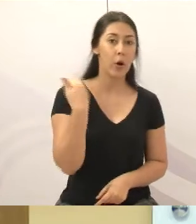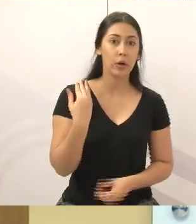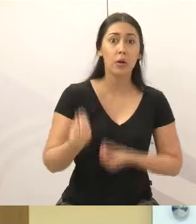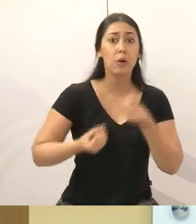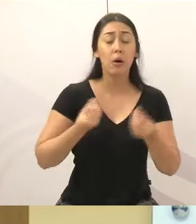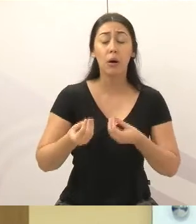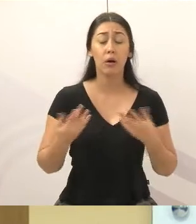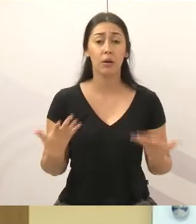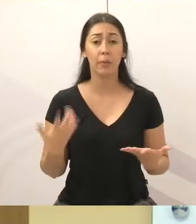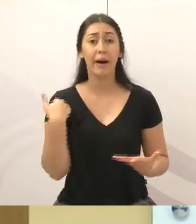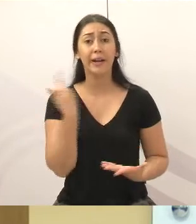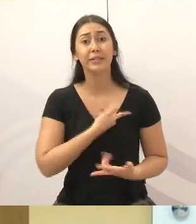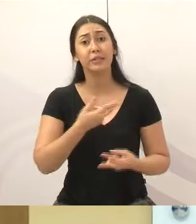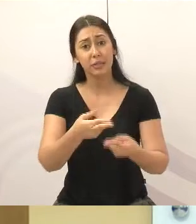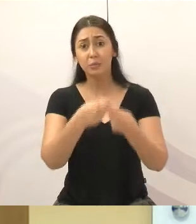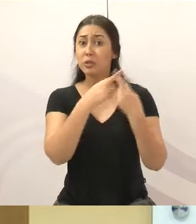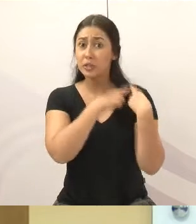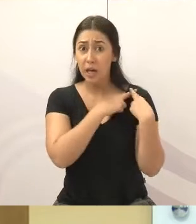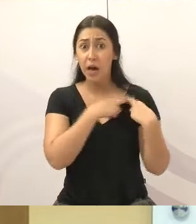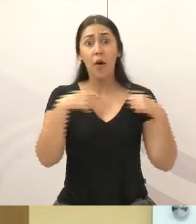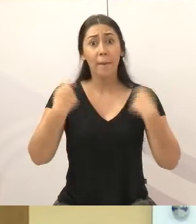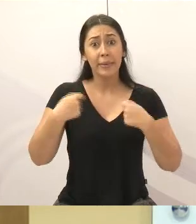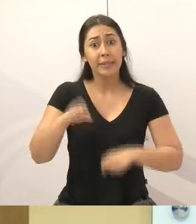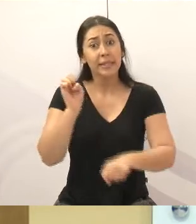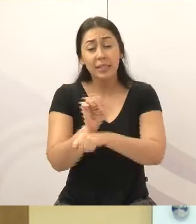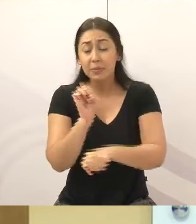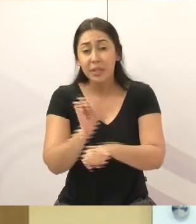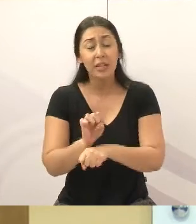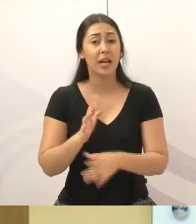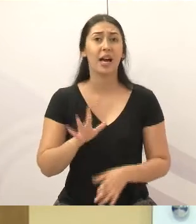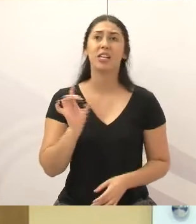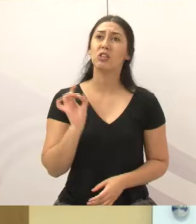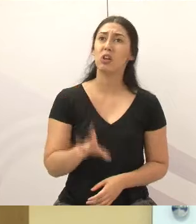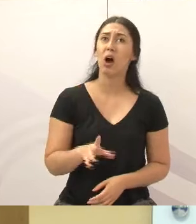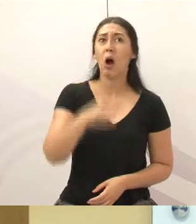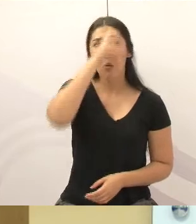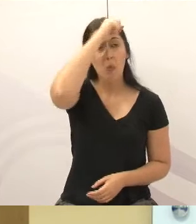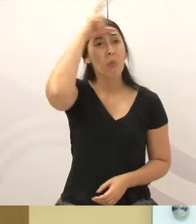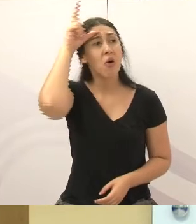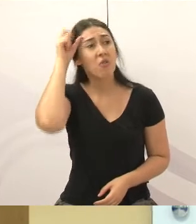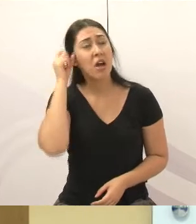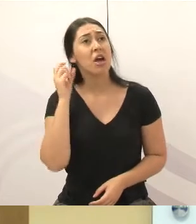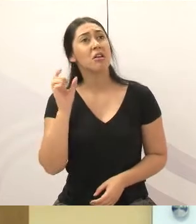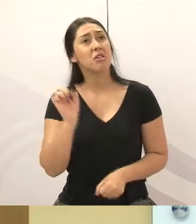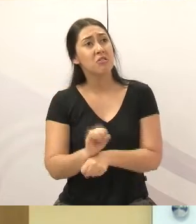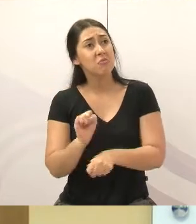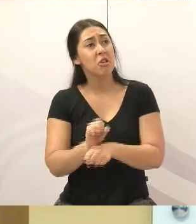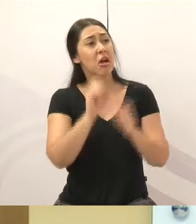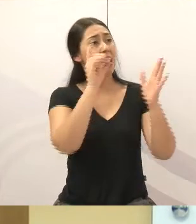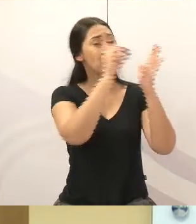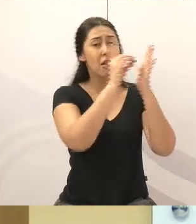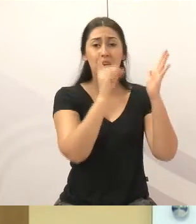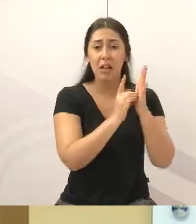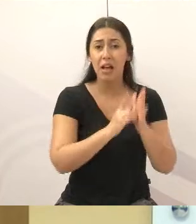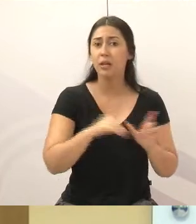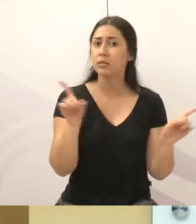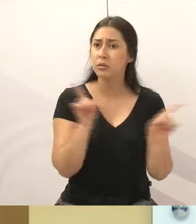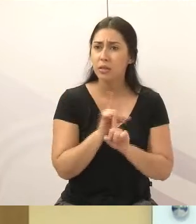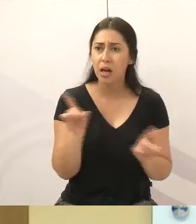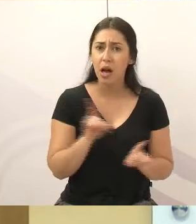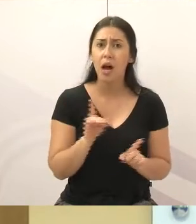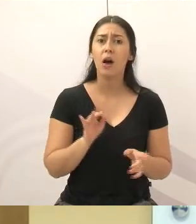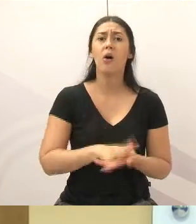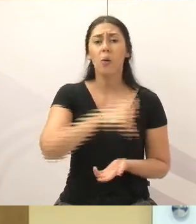casa. Aproveitar, nós não podemos esperar o tempo inteiro só o prefeito, através de decreto, propor as ações. O prefeito tem sido